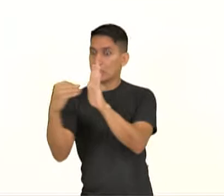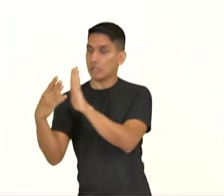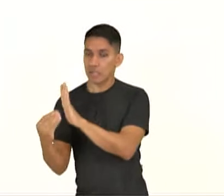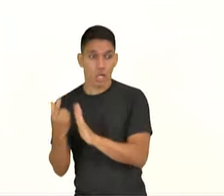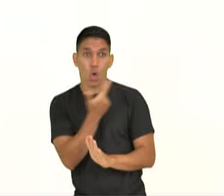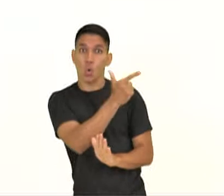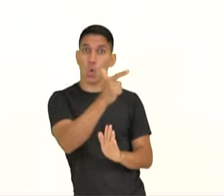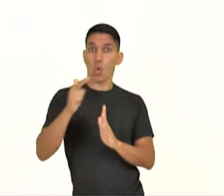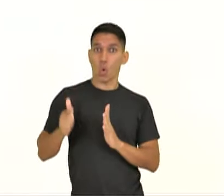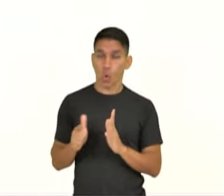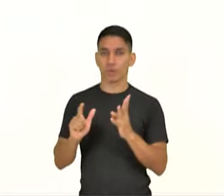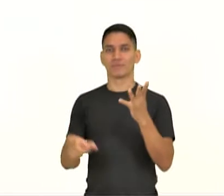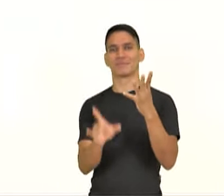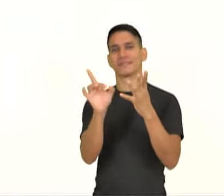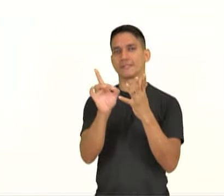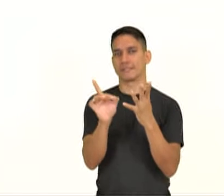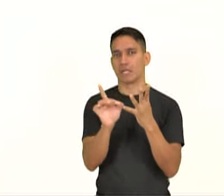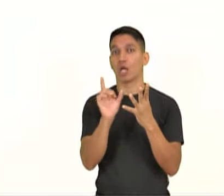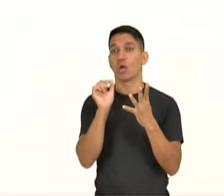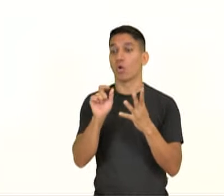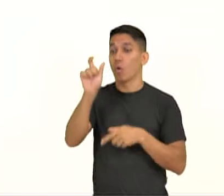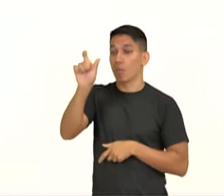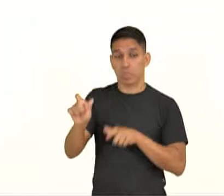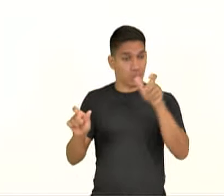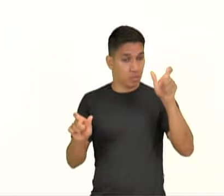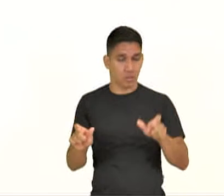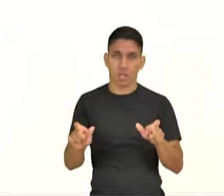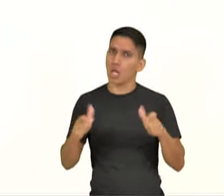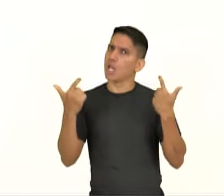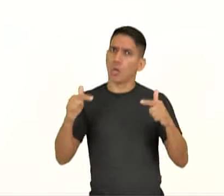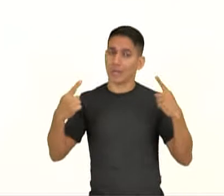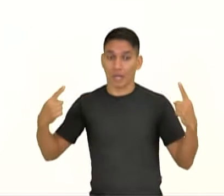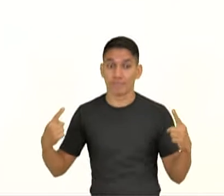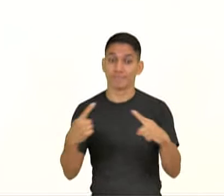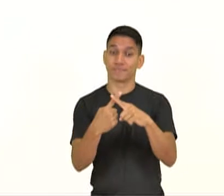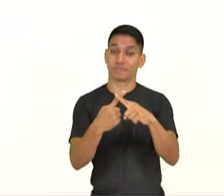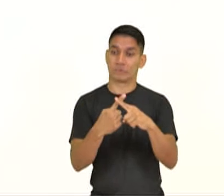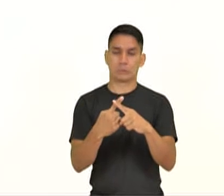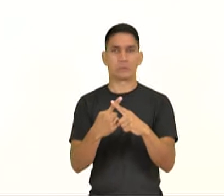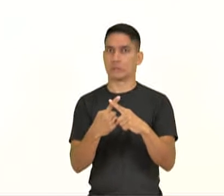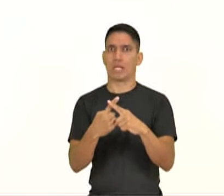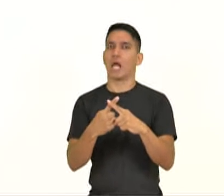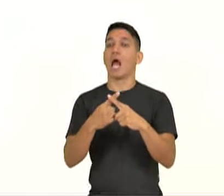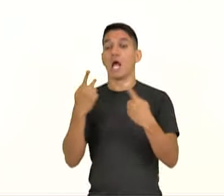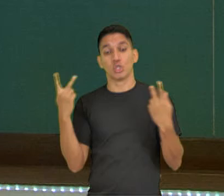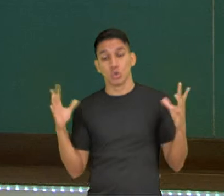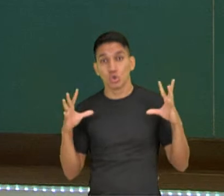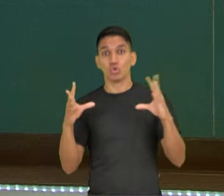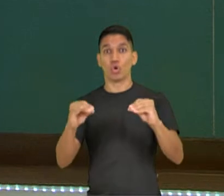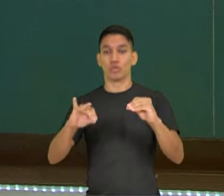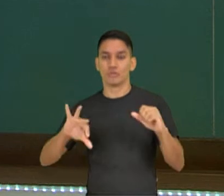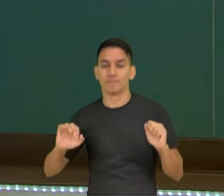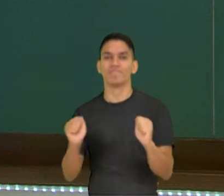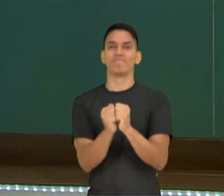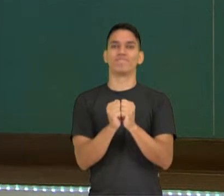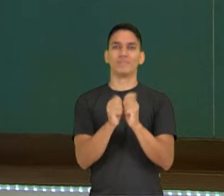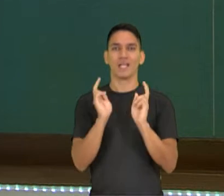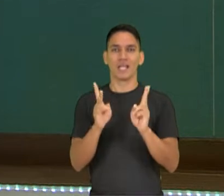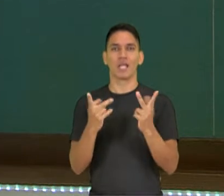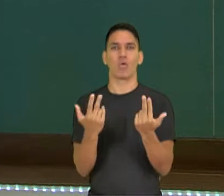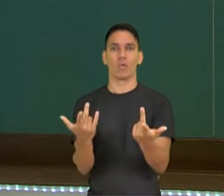outro. Ou a letra D. Os jogadores não competem entre si. Trabalham para cumprir um objetivo em